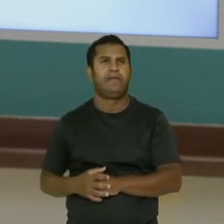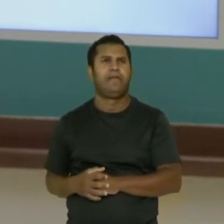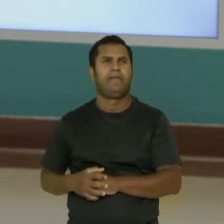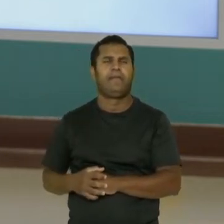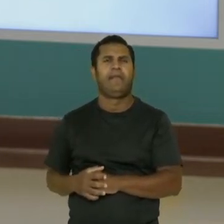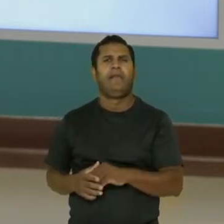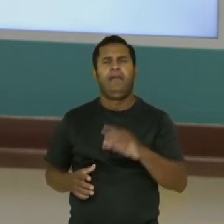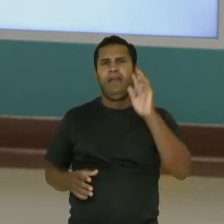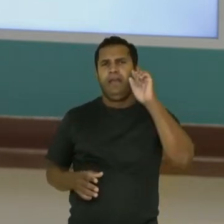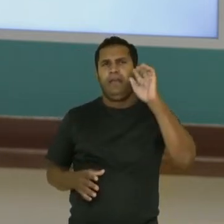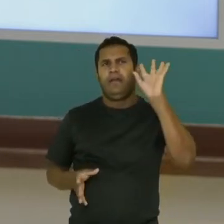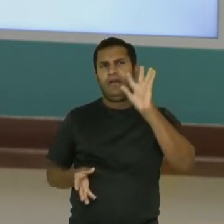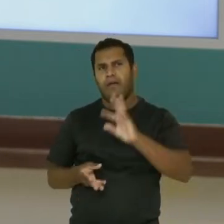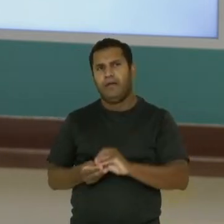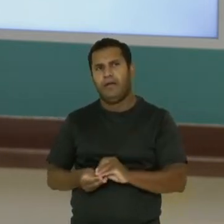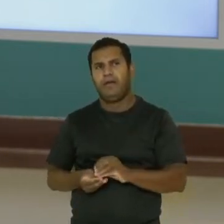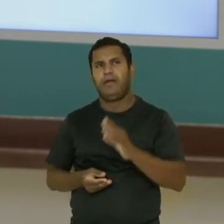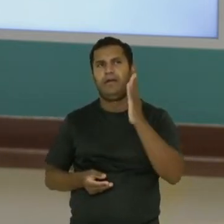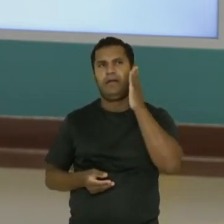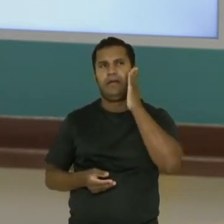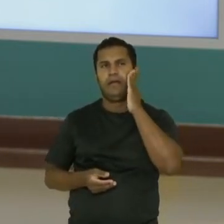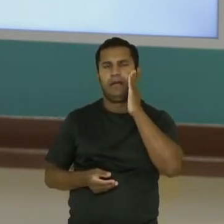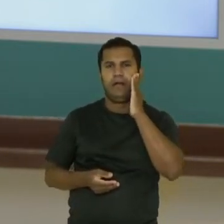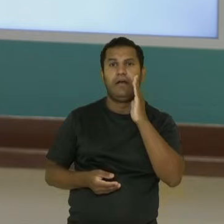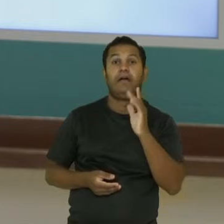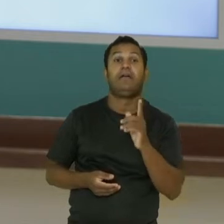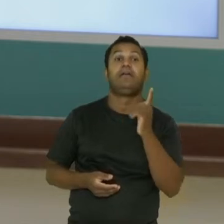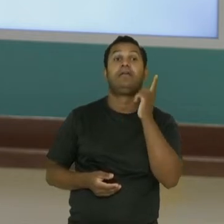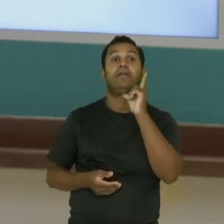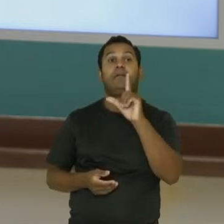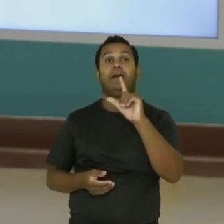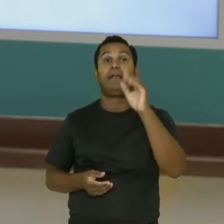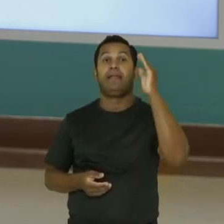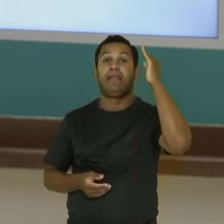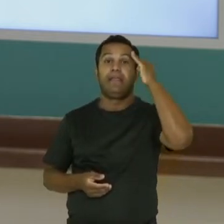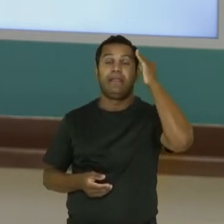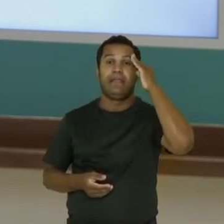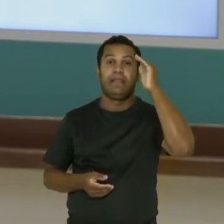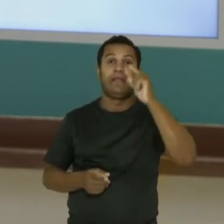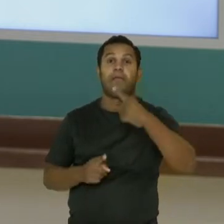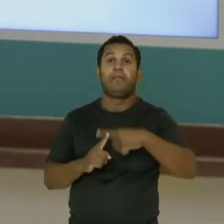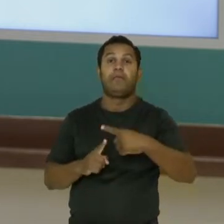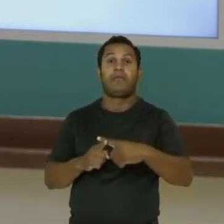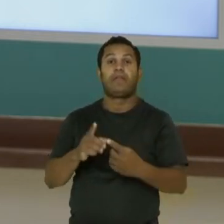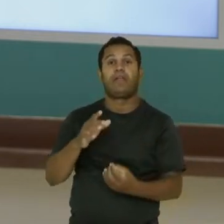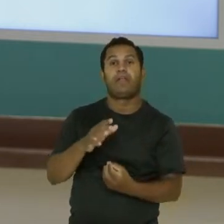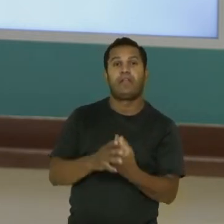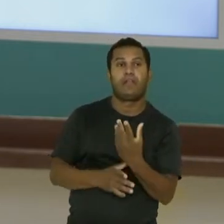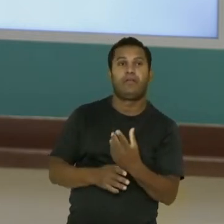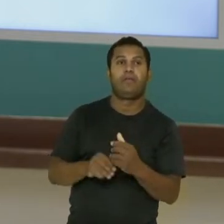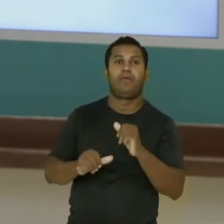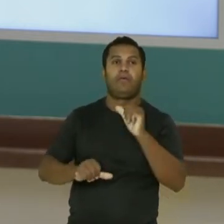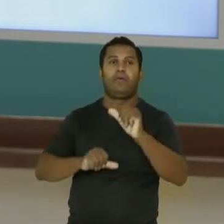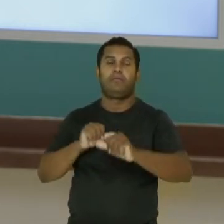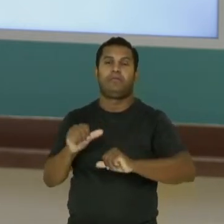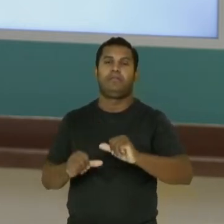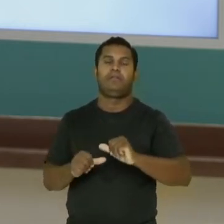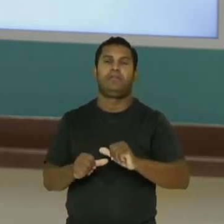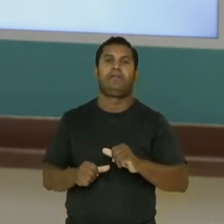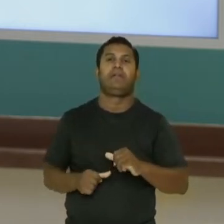Essa aqui considerou vários aspectos e essa considerou a questão da economia, das